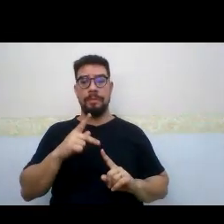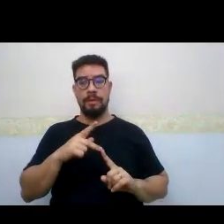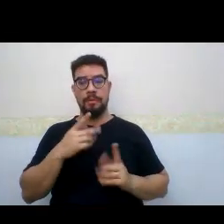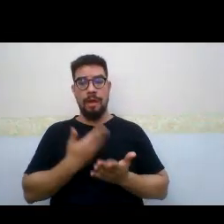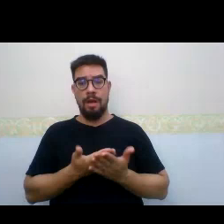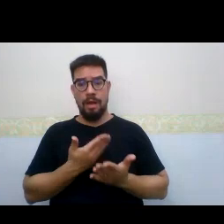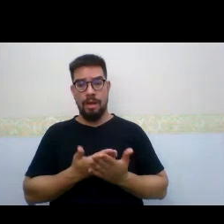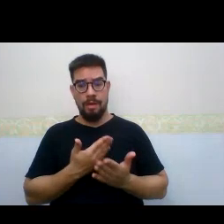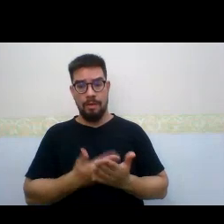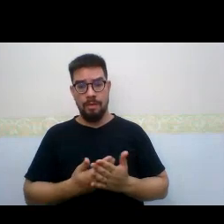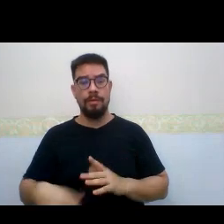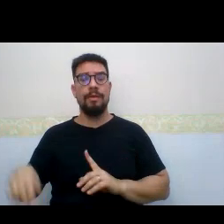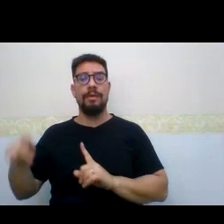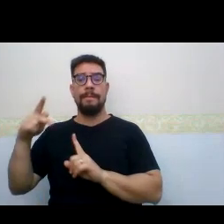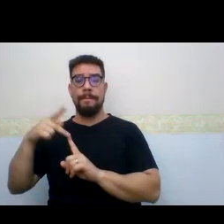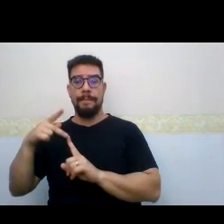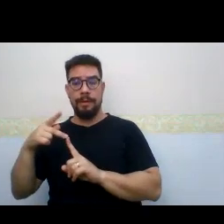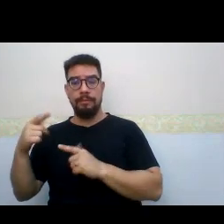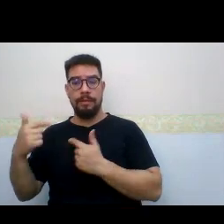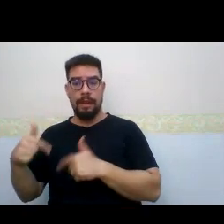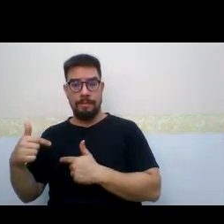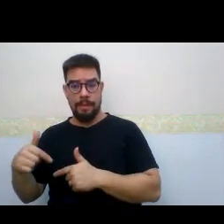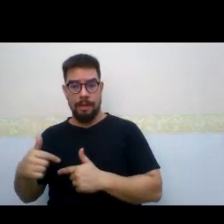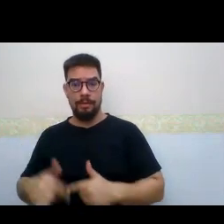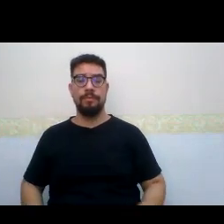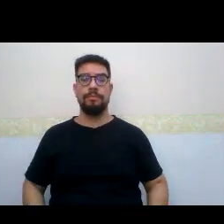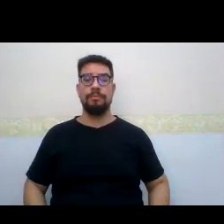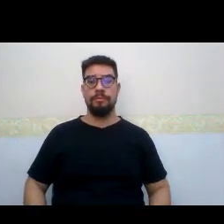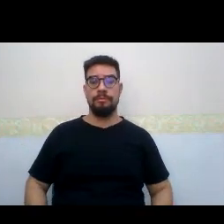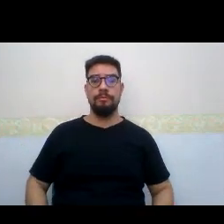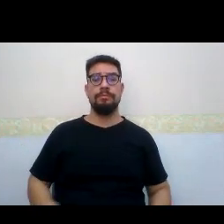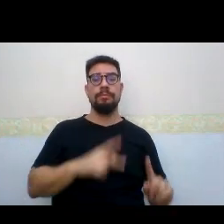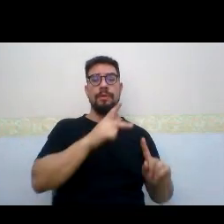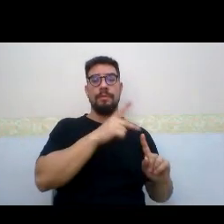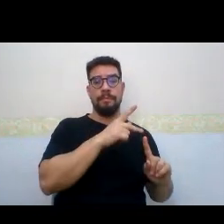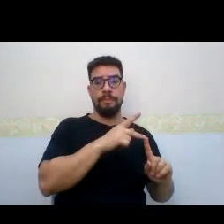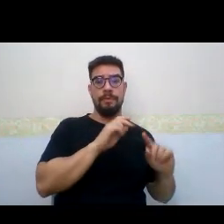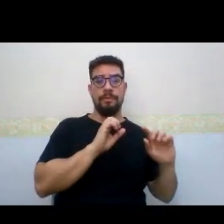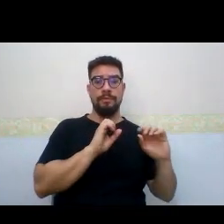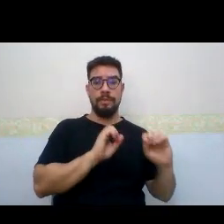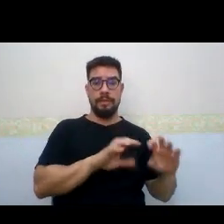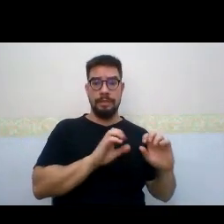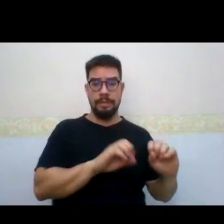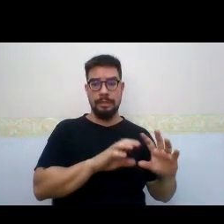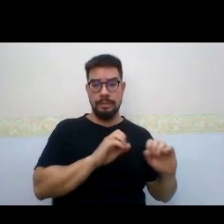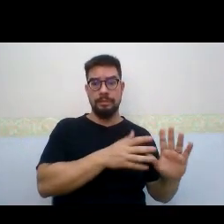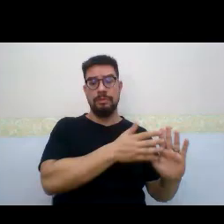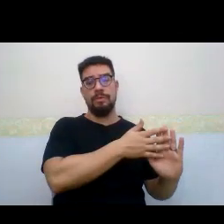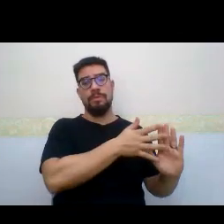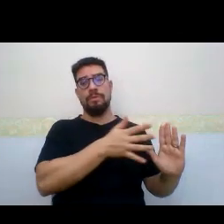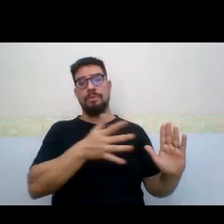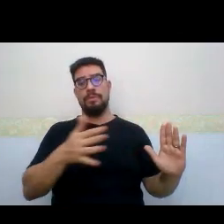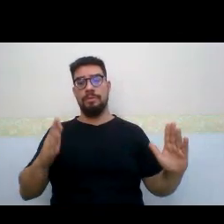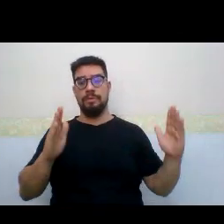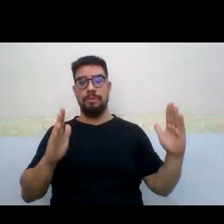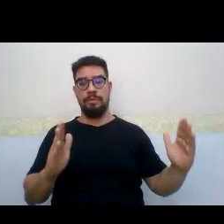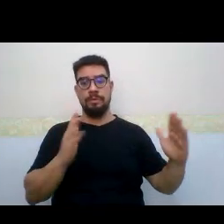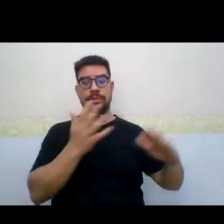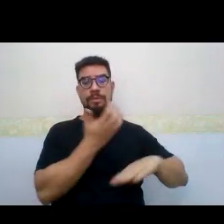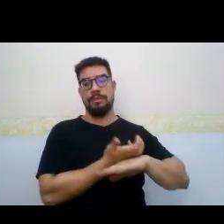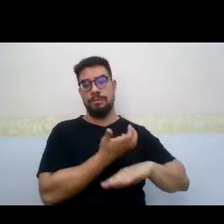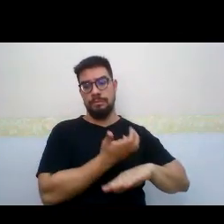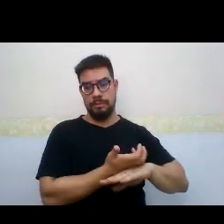Especificamente, o plano de ensino, ele vai durar o tempo todo da disciplina. Se a disciplina é anual, o plano é para